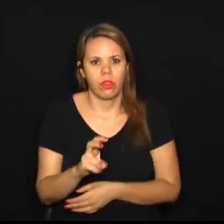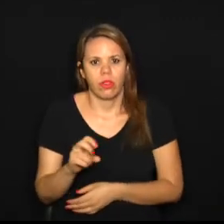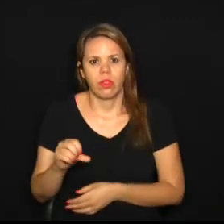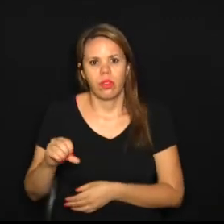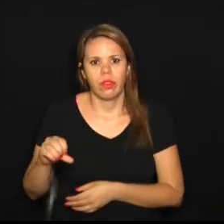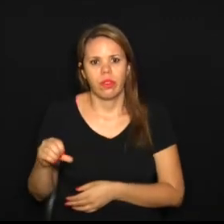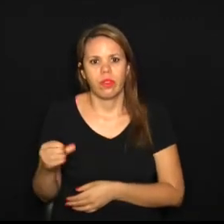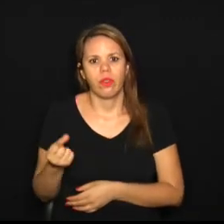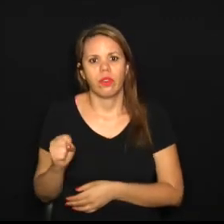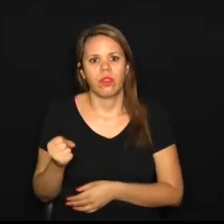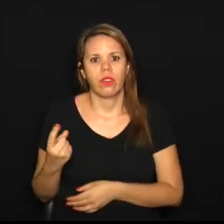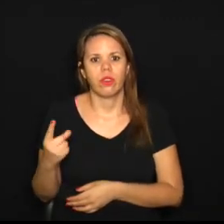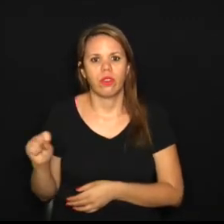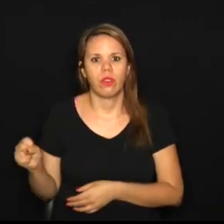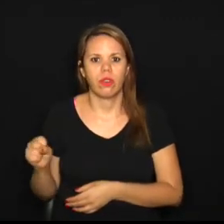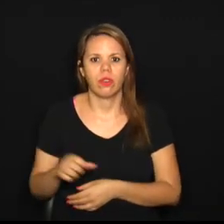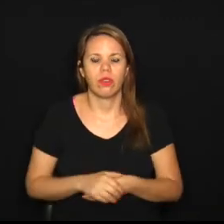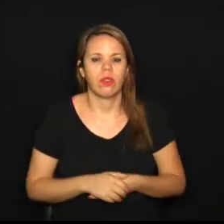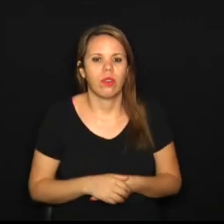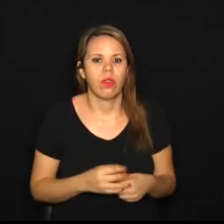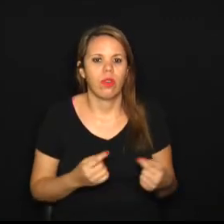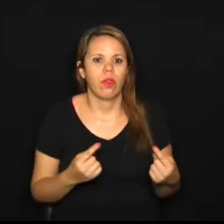2.818.900.000 contra uma previsão de